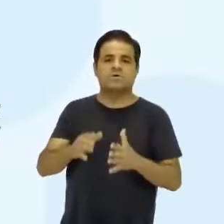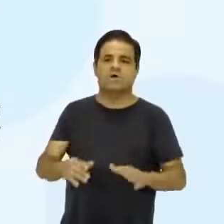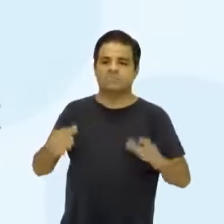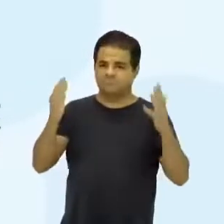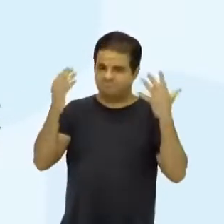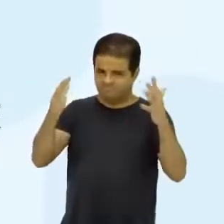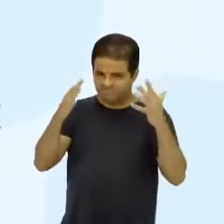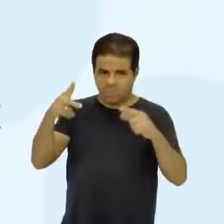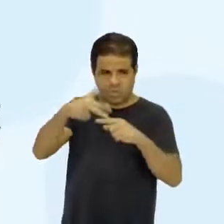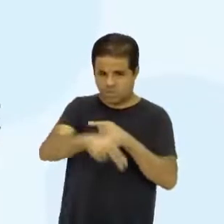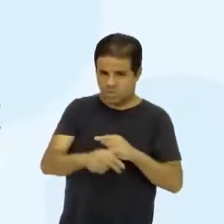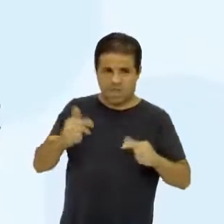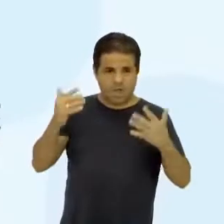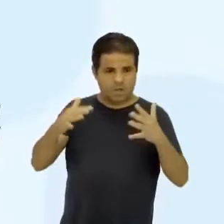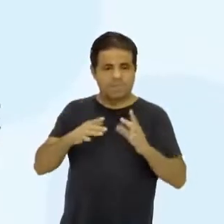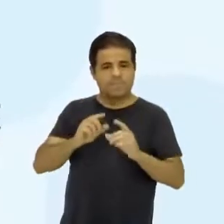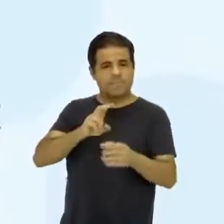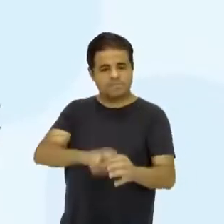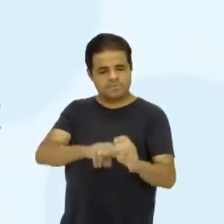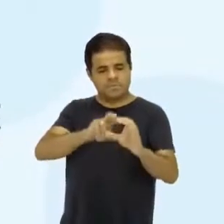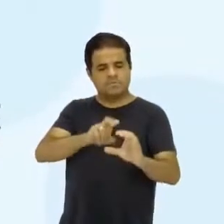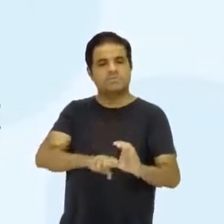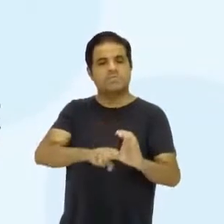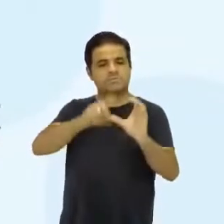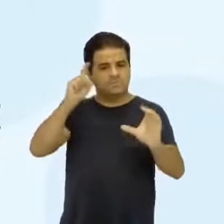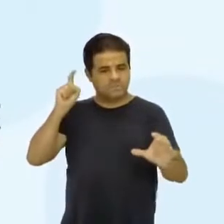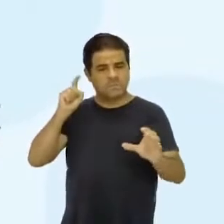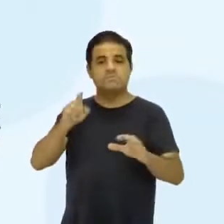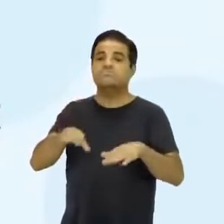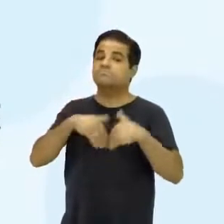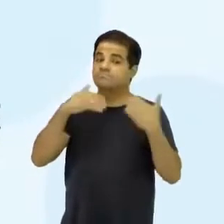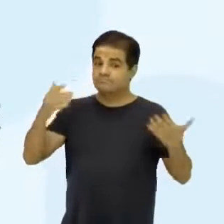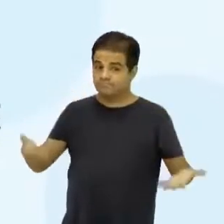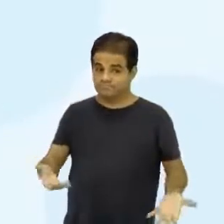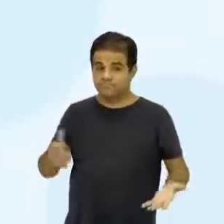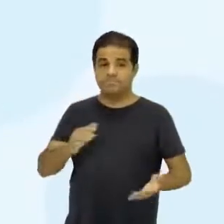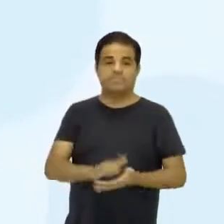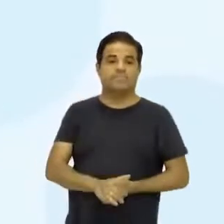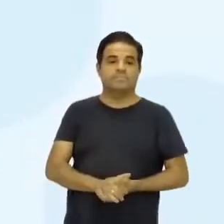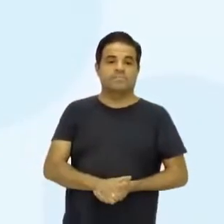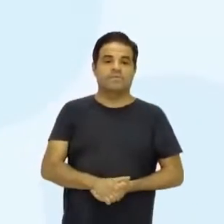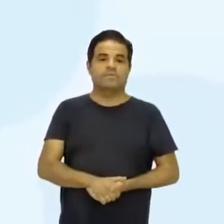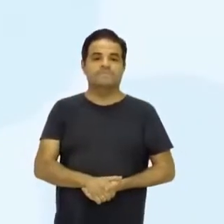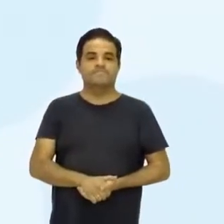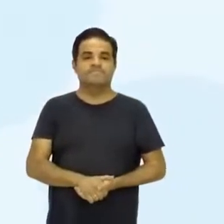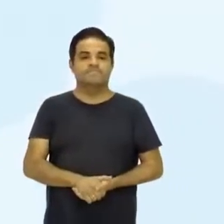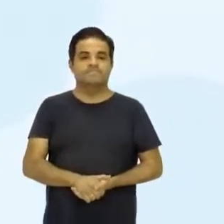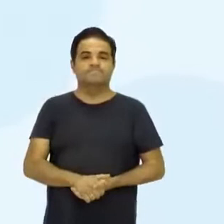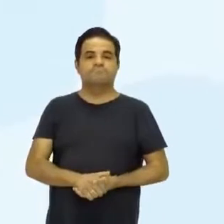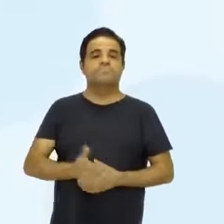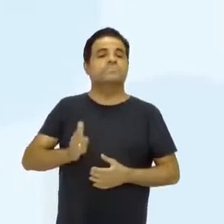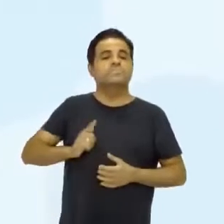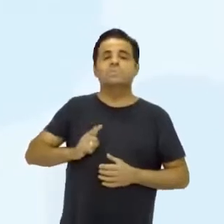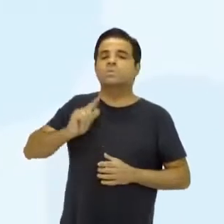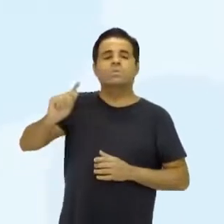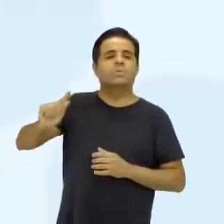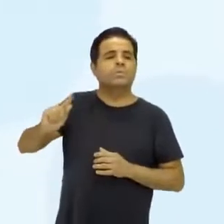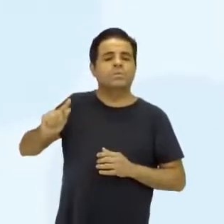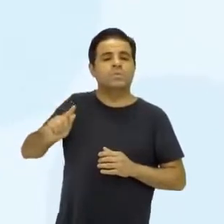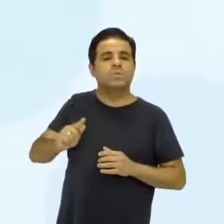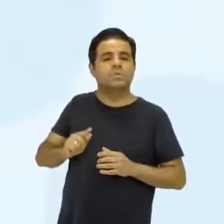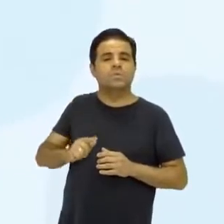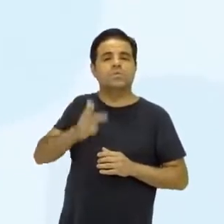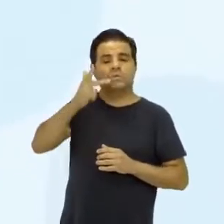o boicote às comemorações pela independência. E aí, na sequência aqui, nós temos